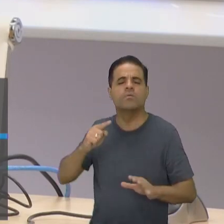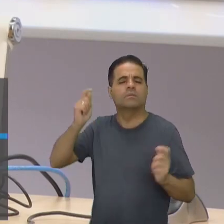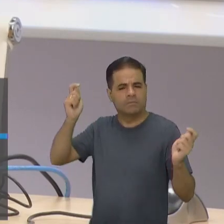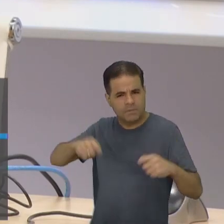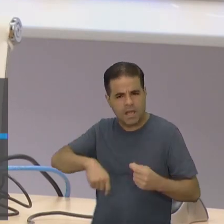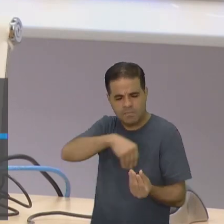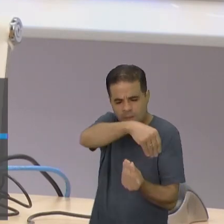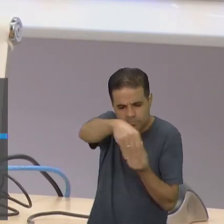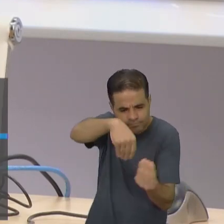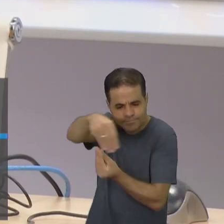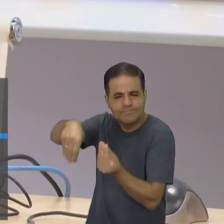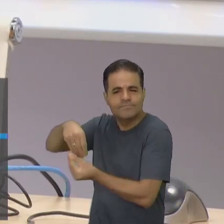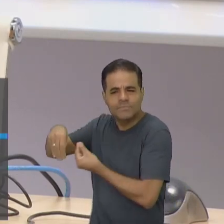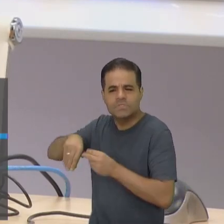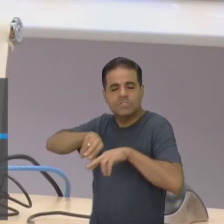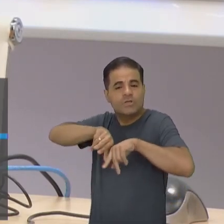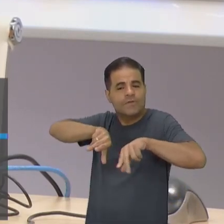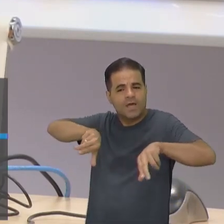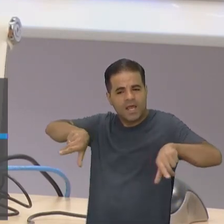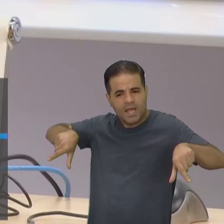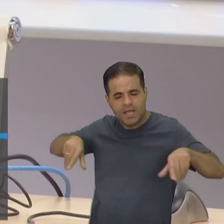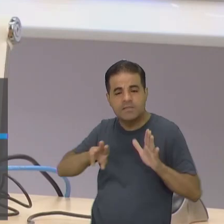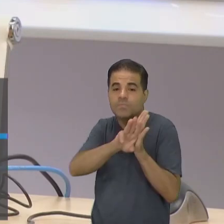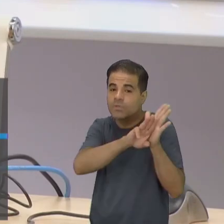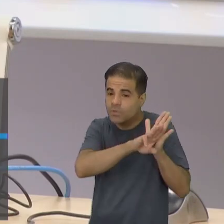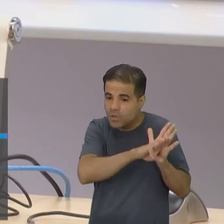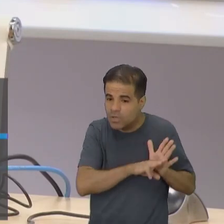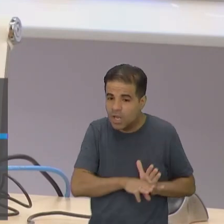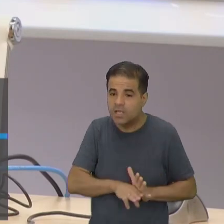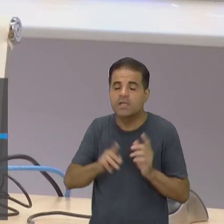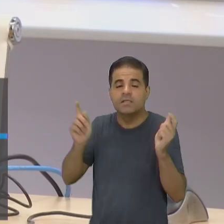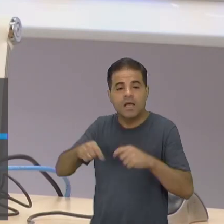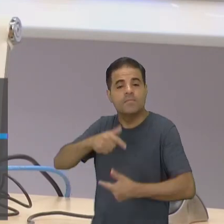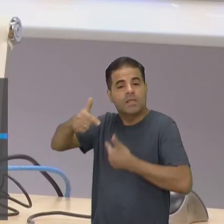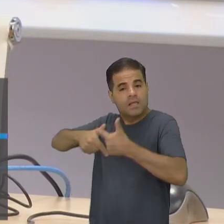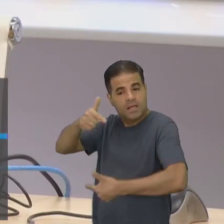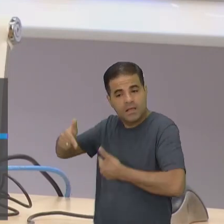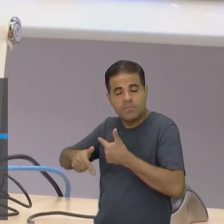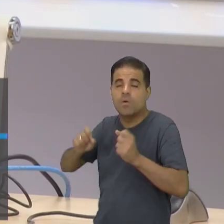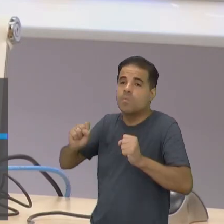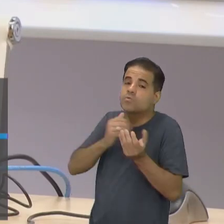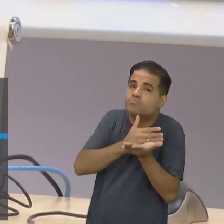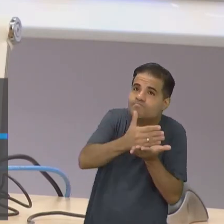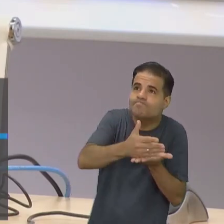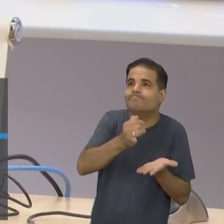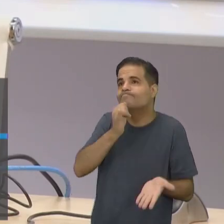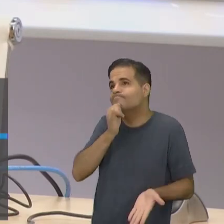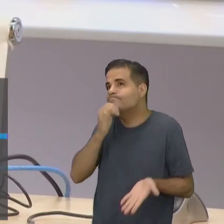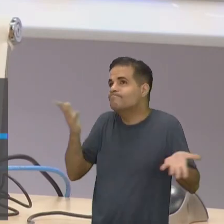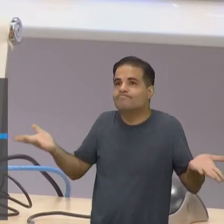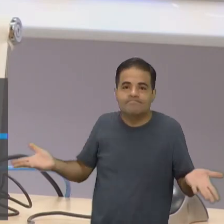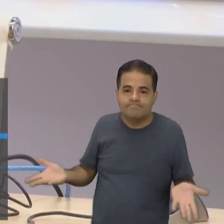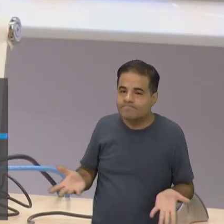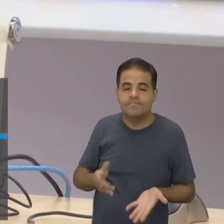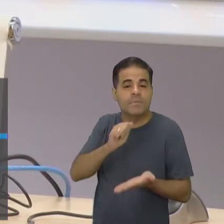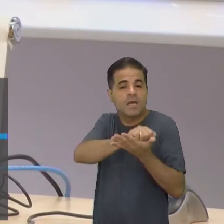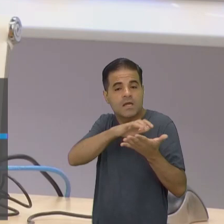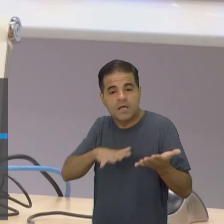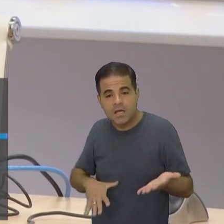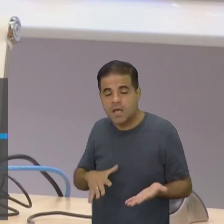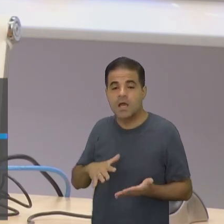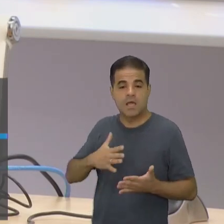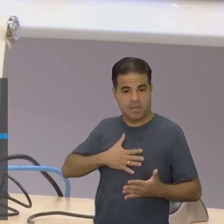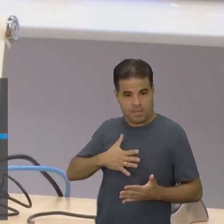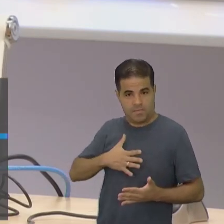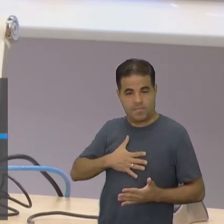fazer uma mescla de formas dessas metodologias para estar trabalhando. Então, eu posso começar uma atividade aqui